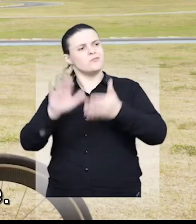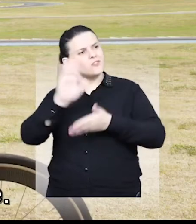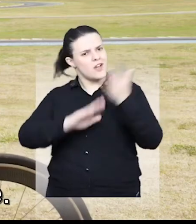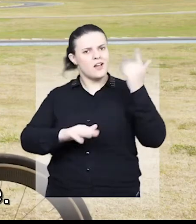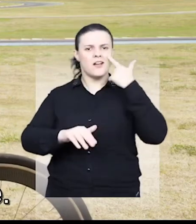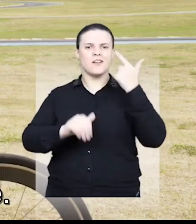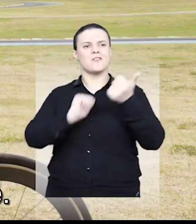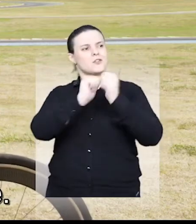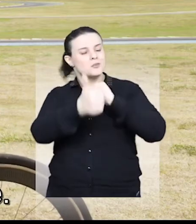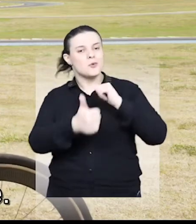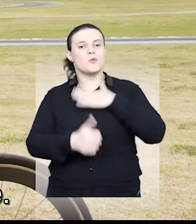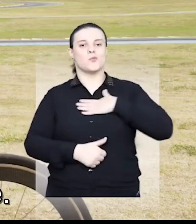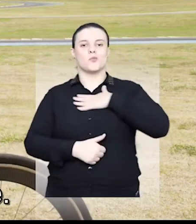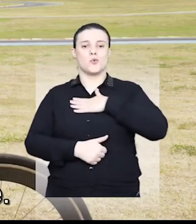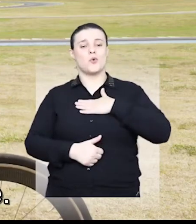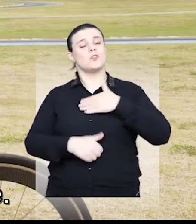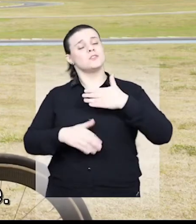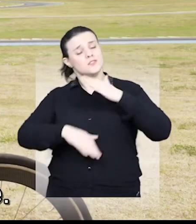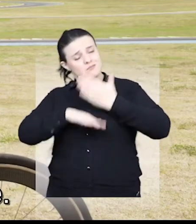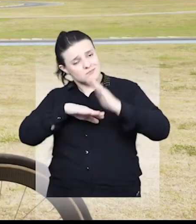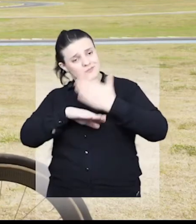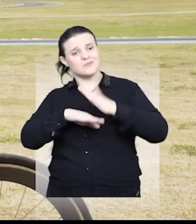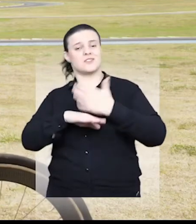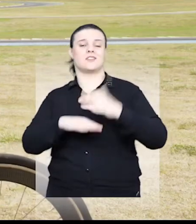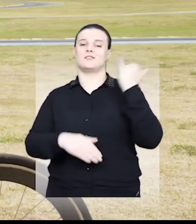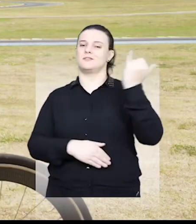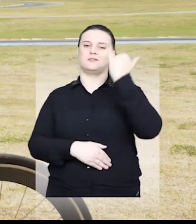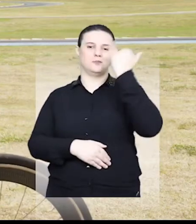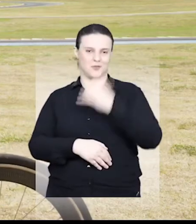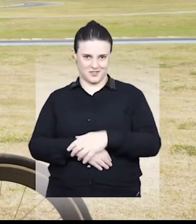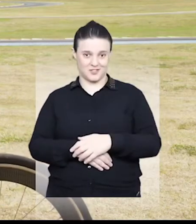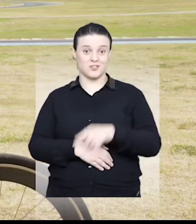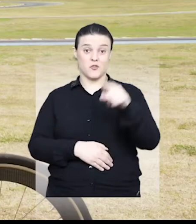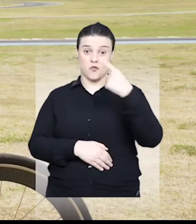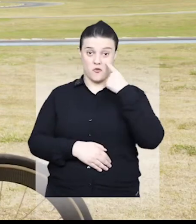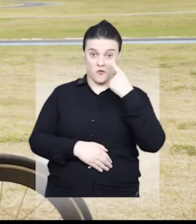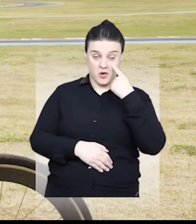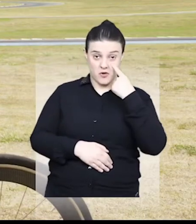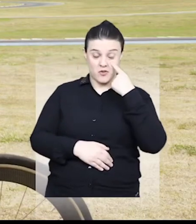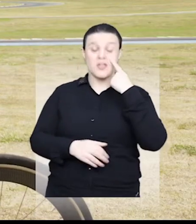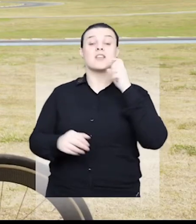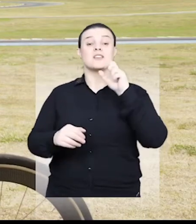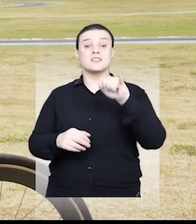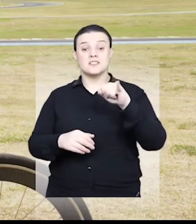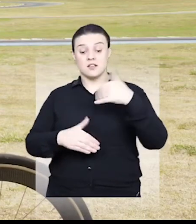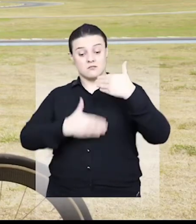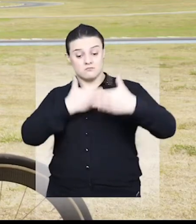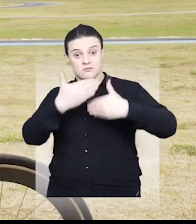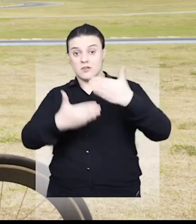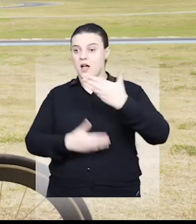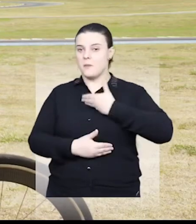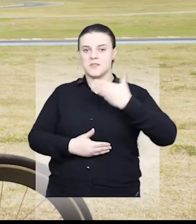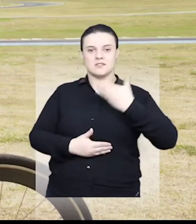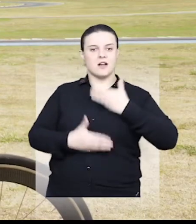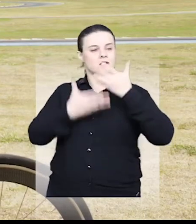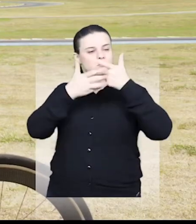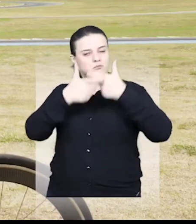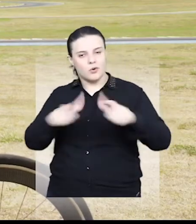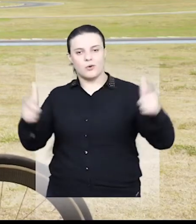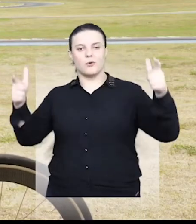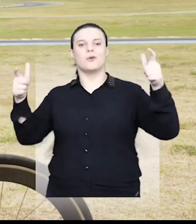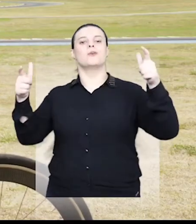um esporte que você gosta e pratique. Porque você vai ver que o ciclo de